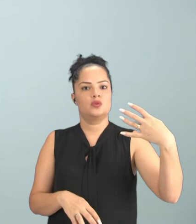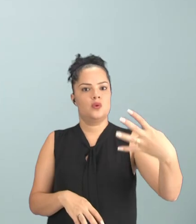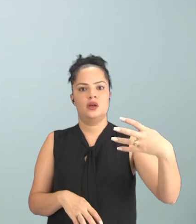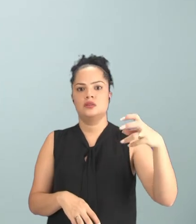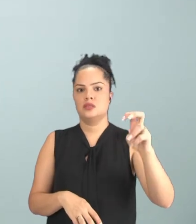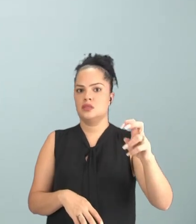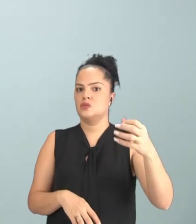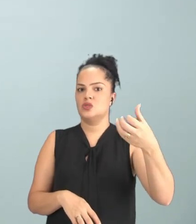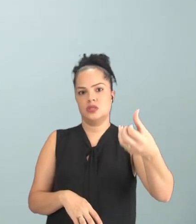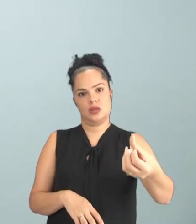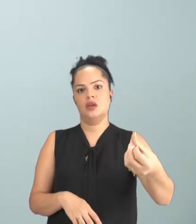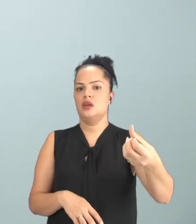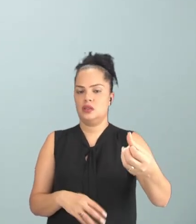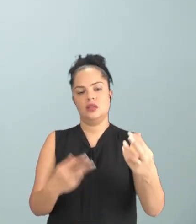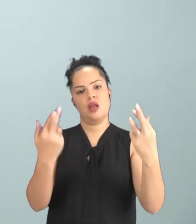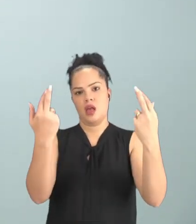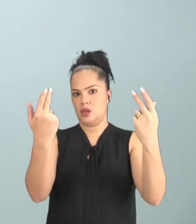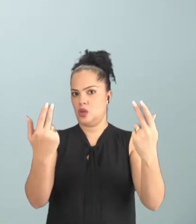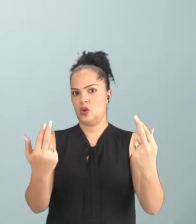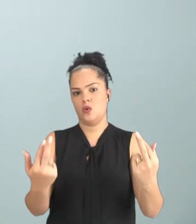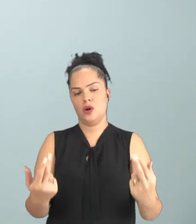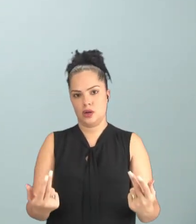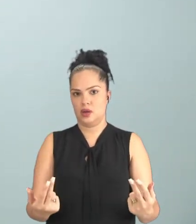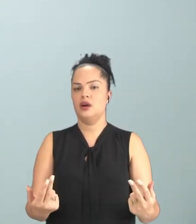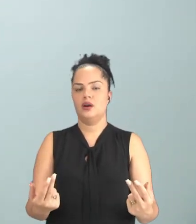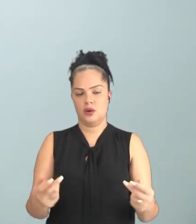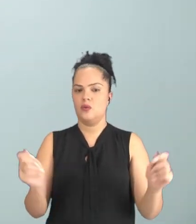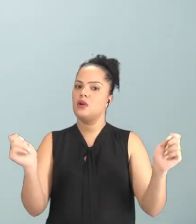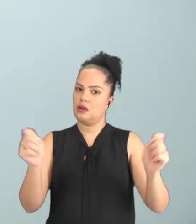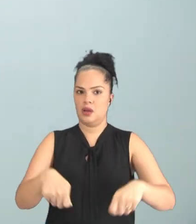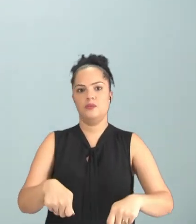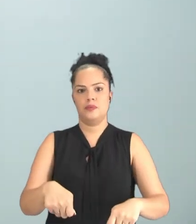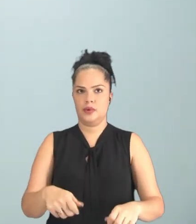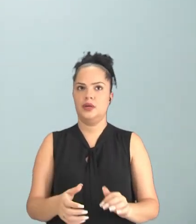né, é a mesma chance para todas essas faces.